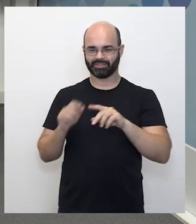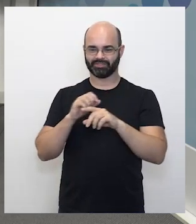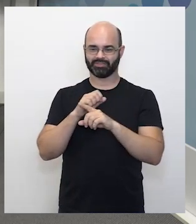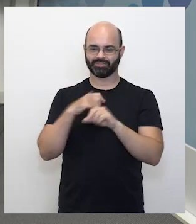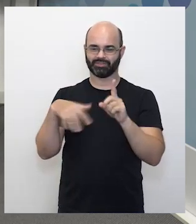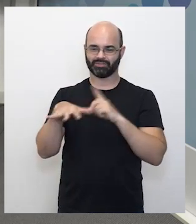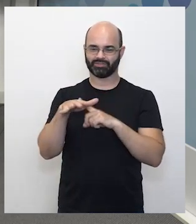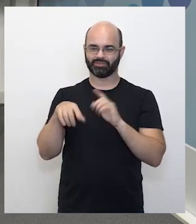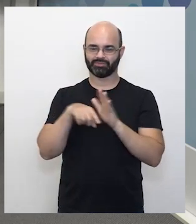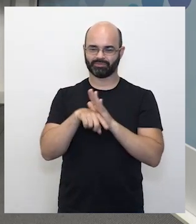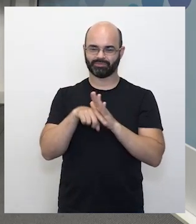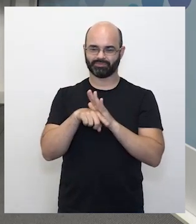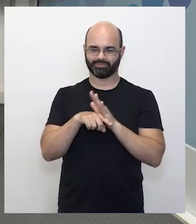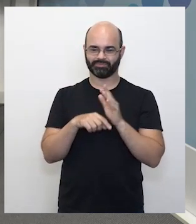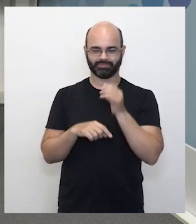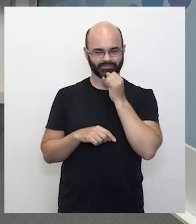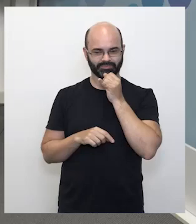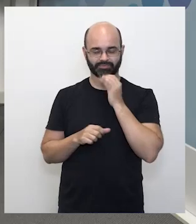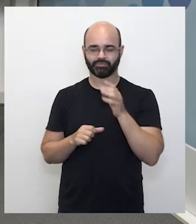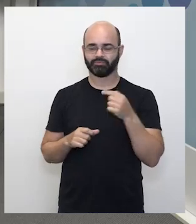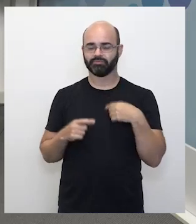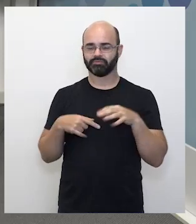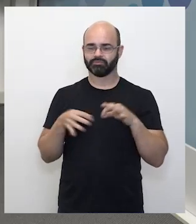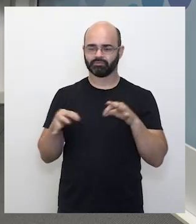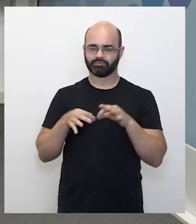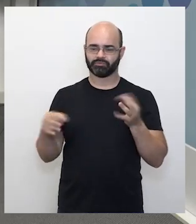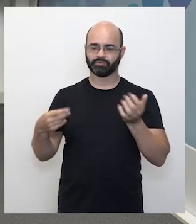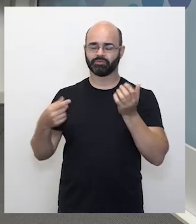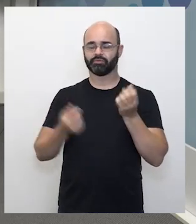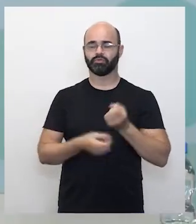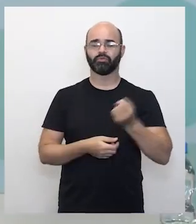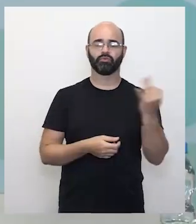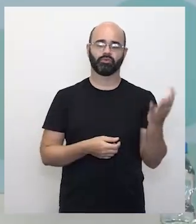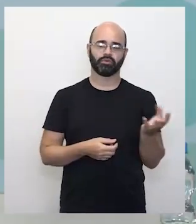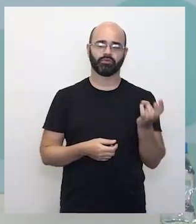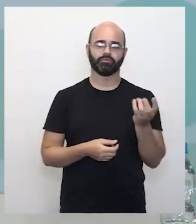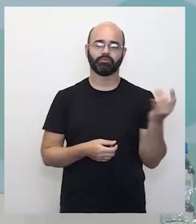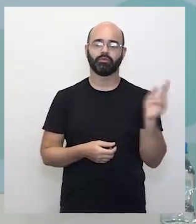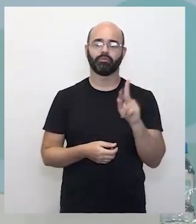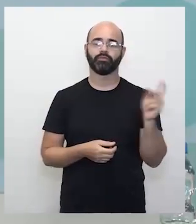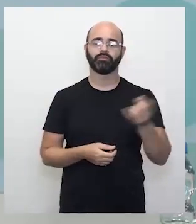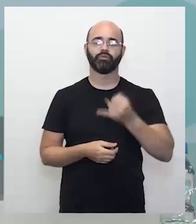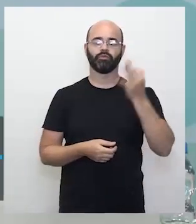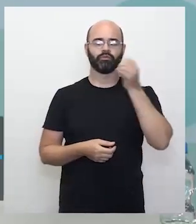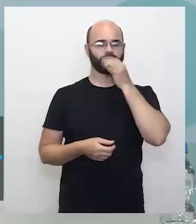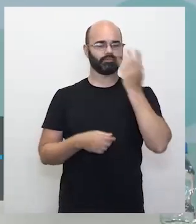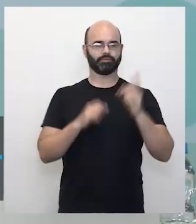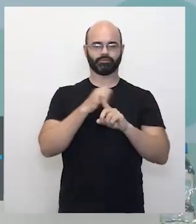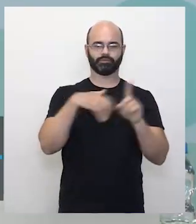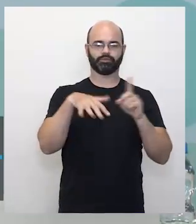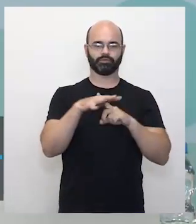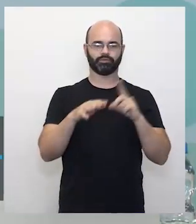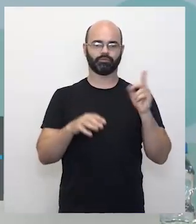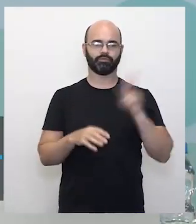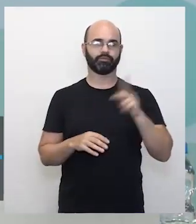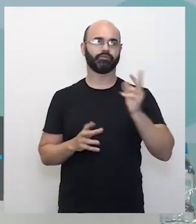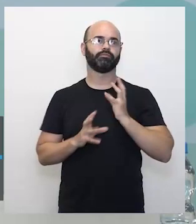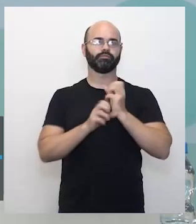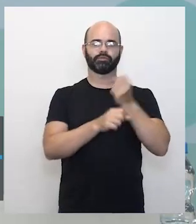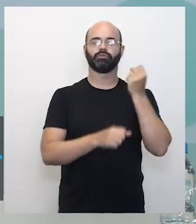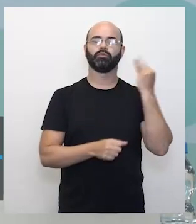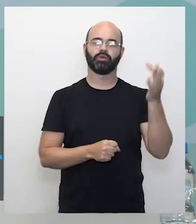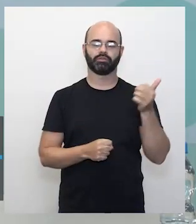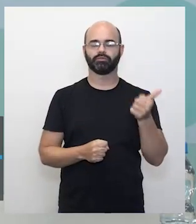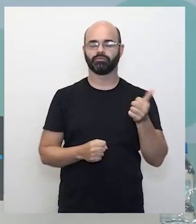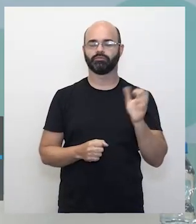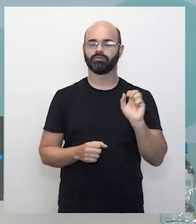consegue medir, você consegue fazer uma pesquisa quantitativa da quantidade de professores de sociologia que existem. Mas, por exemplo, se